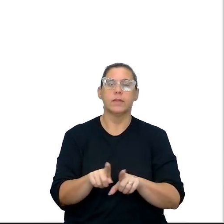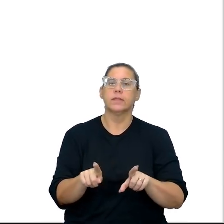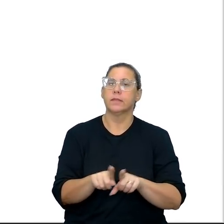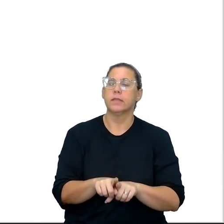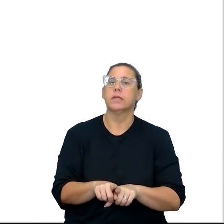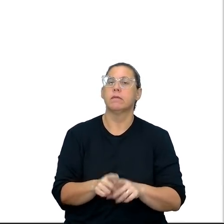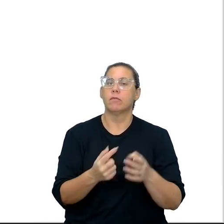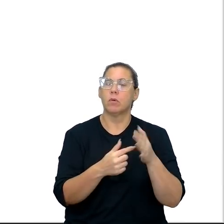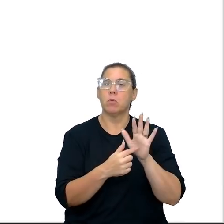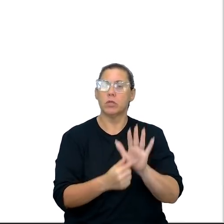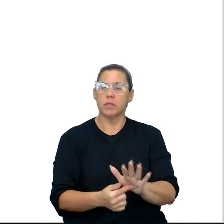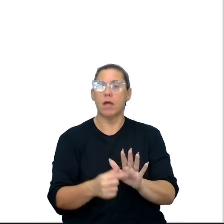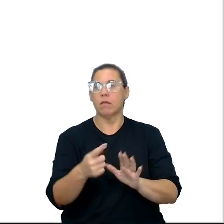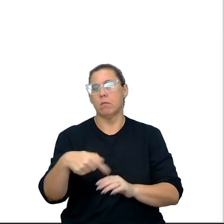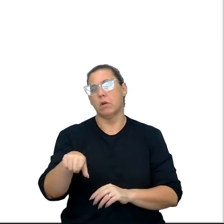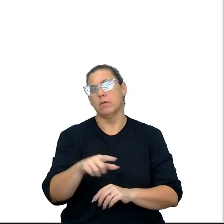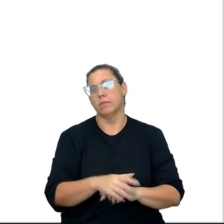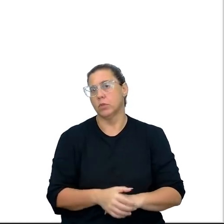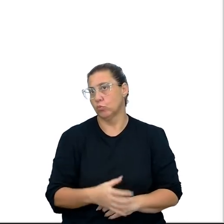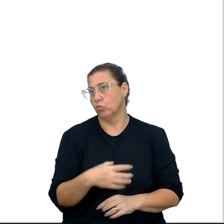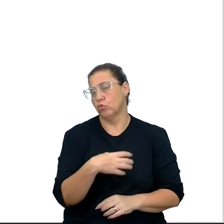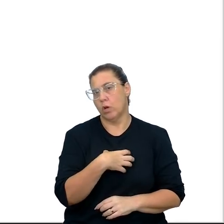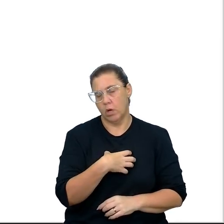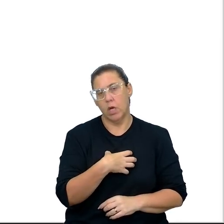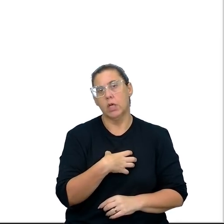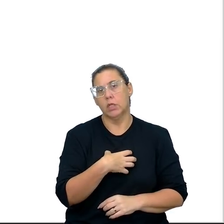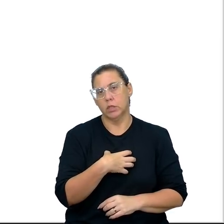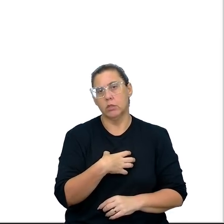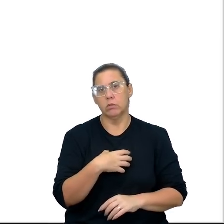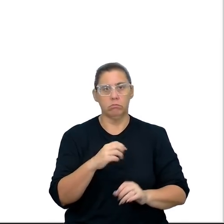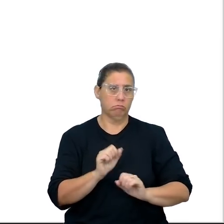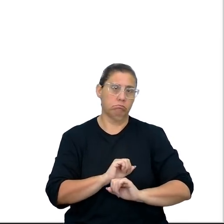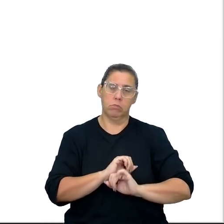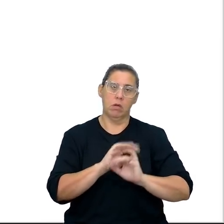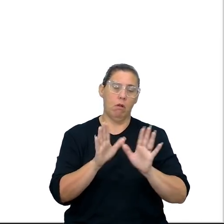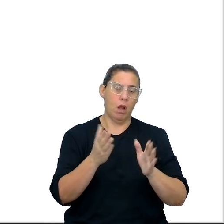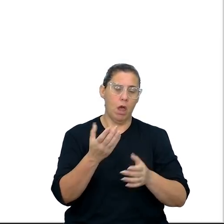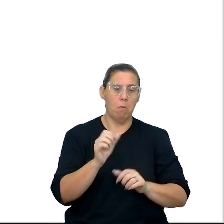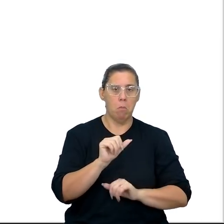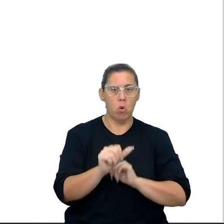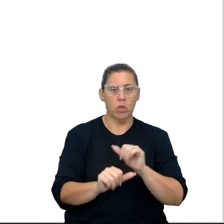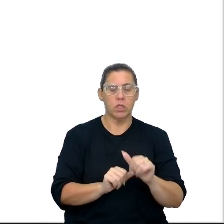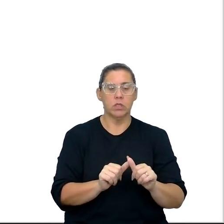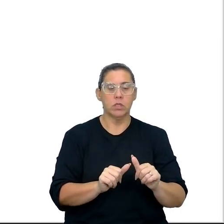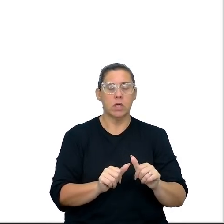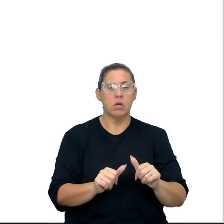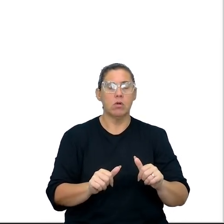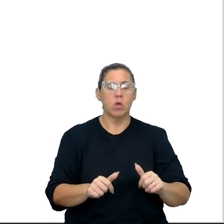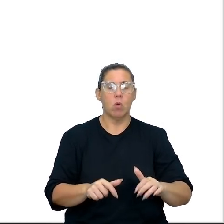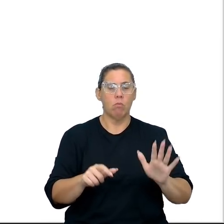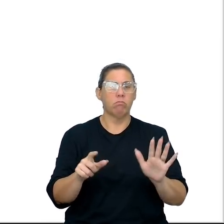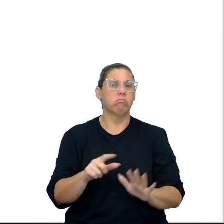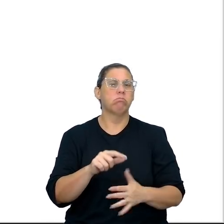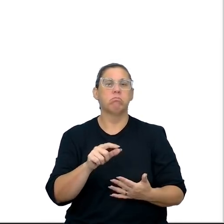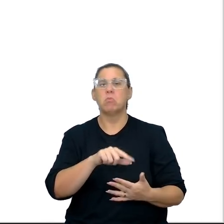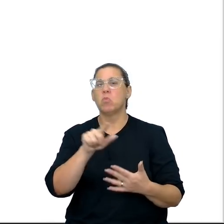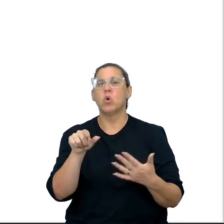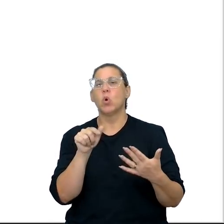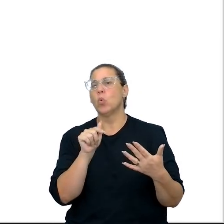dessas que foram apresentadas, né, de um jeito assim que seja evidenciada a mudança do lugar da incógnita. Então, você olha